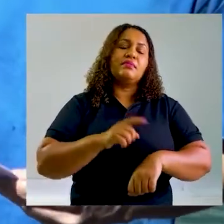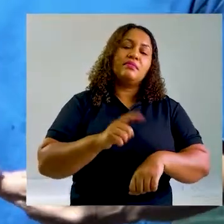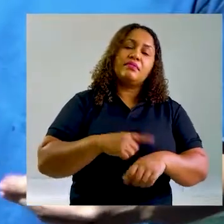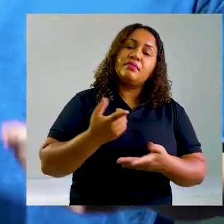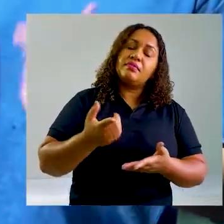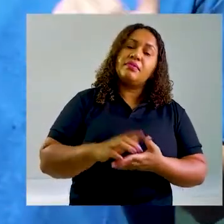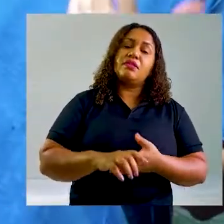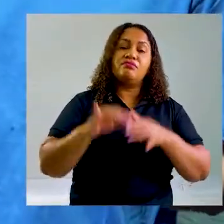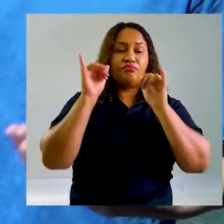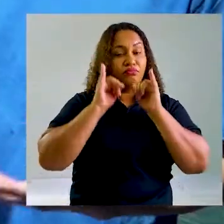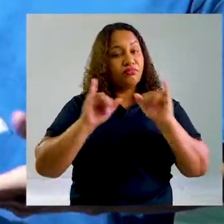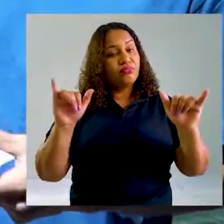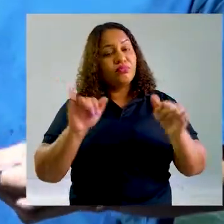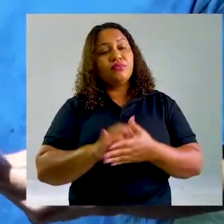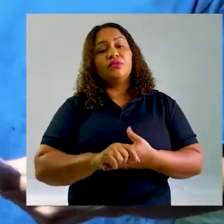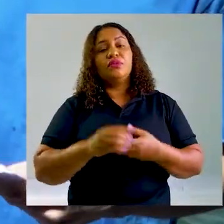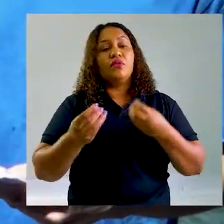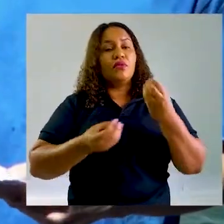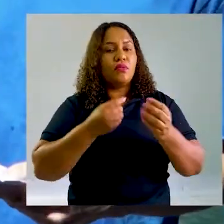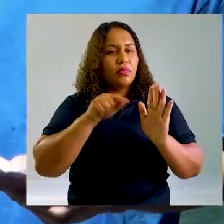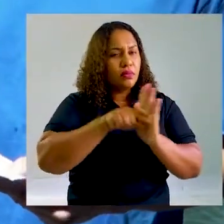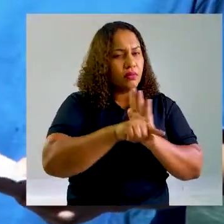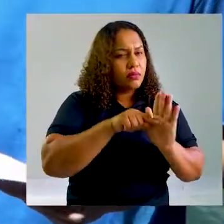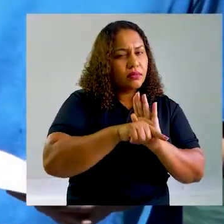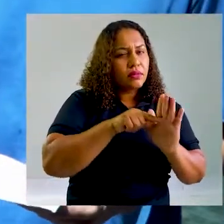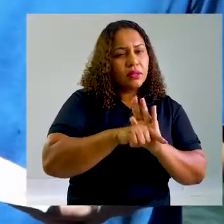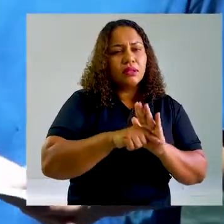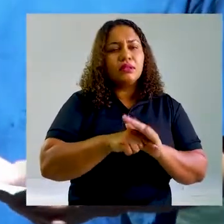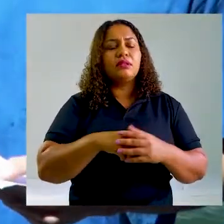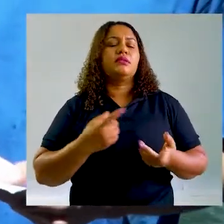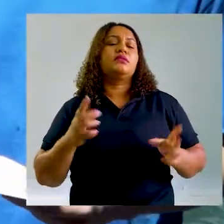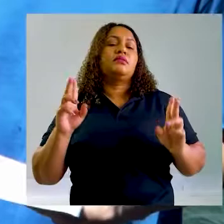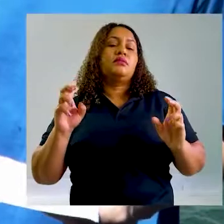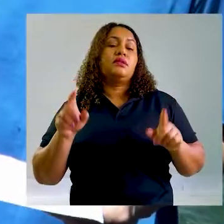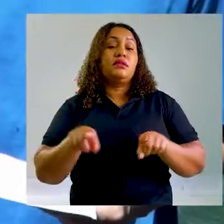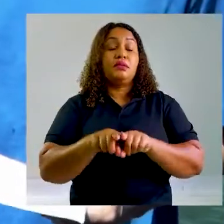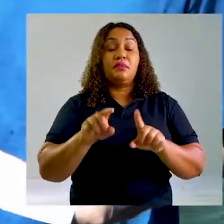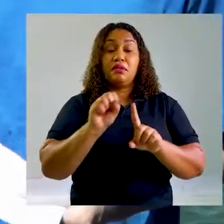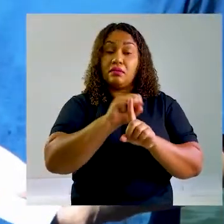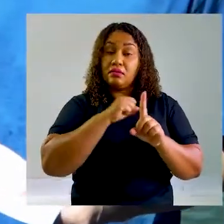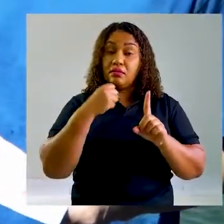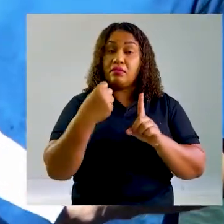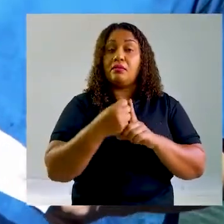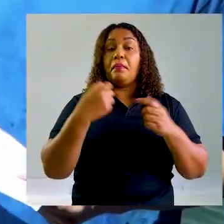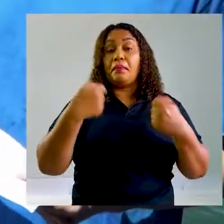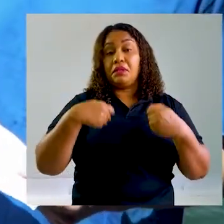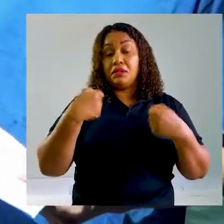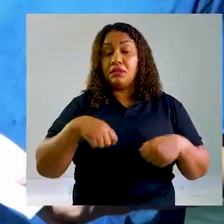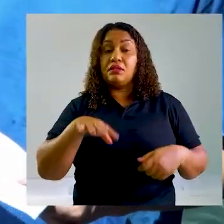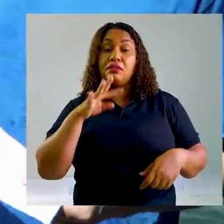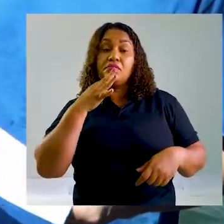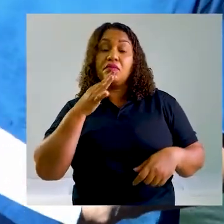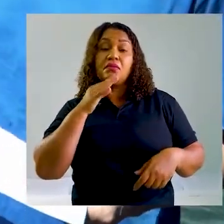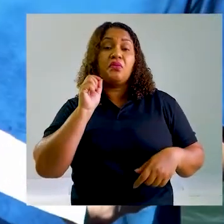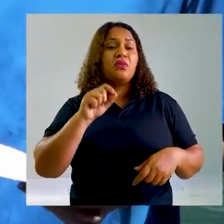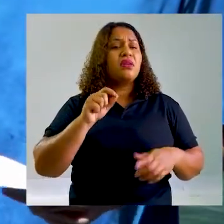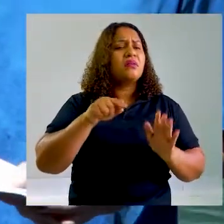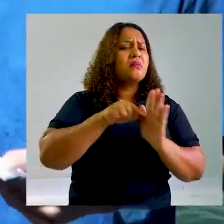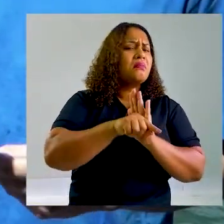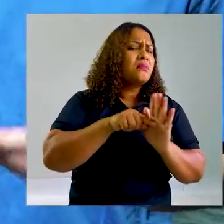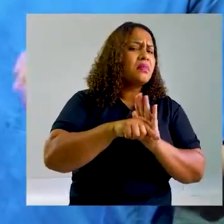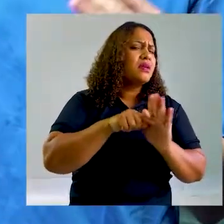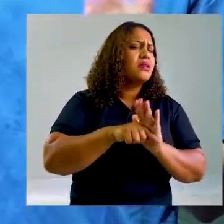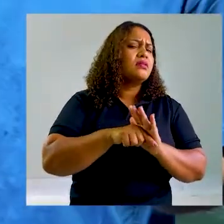de divulgação do trabalho, que é muito importante a nossa sociedade conhecer, né, o que está